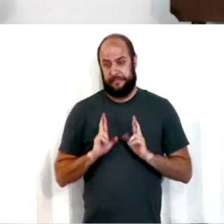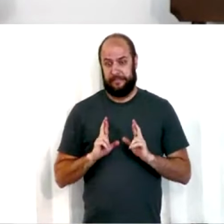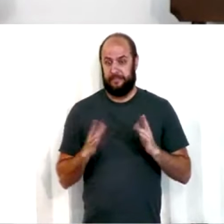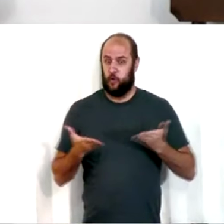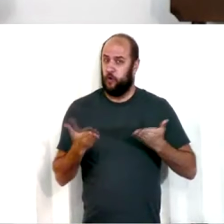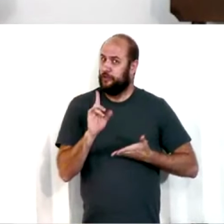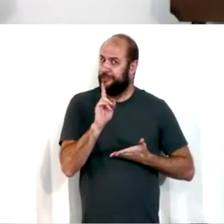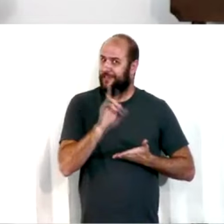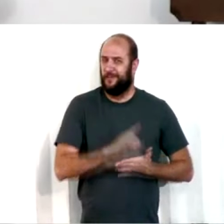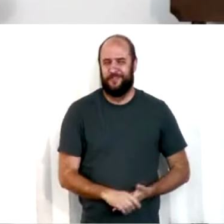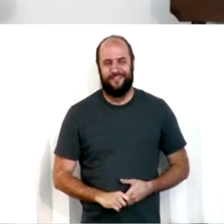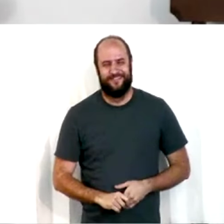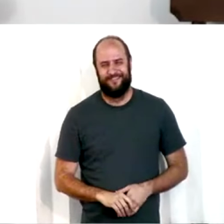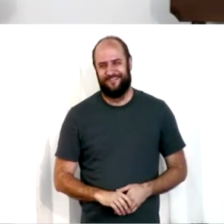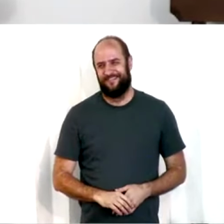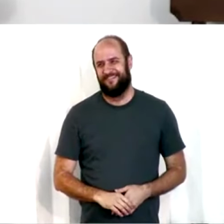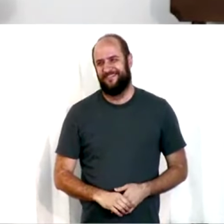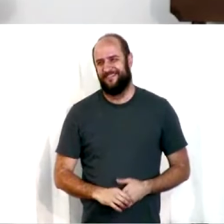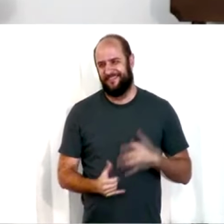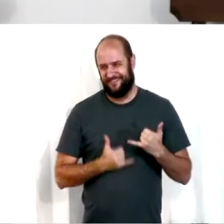Amém.